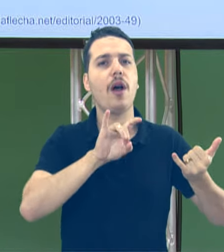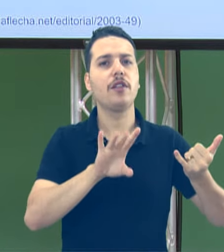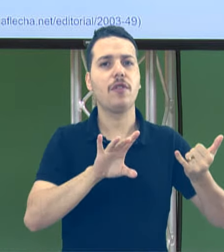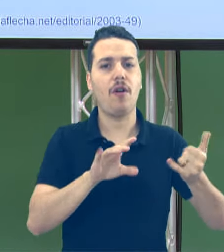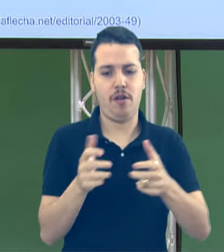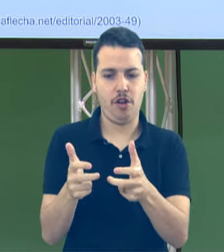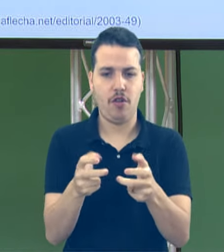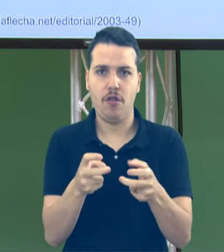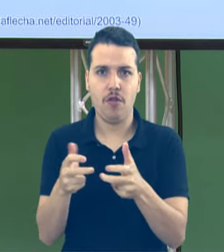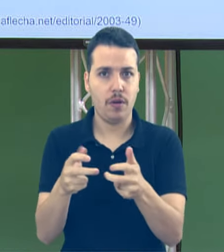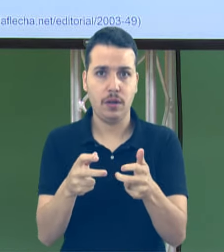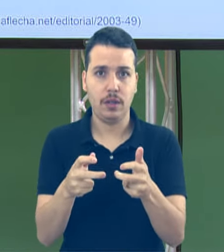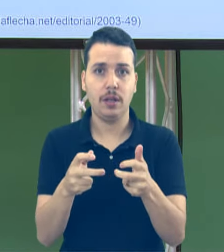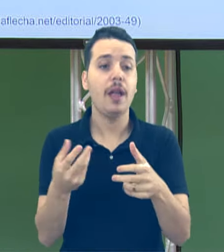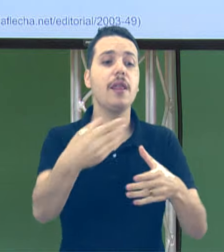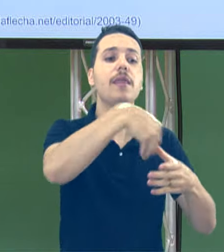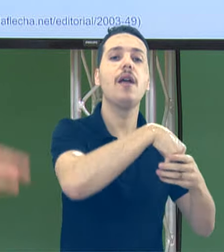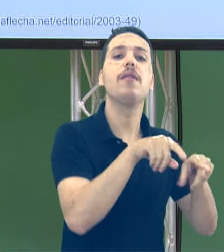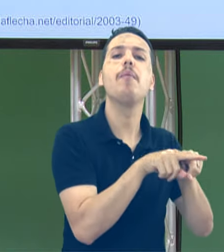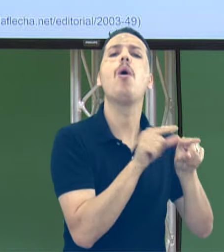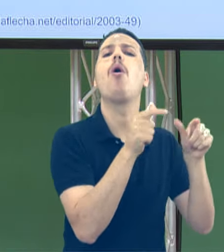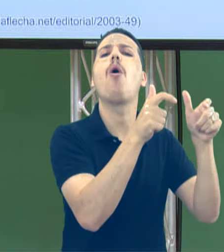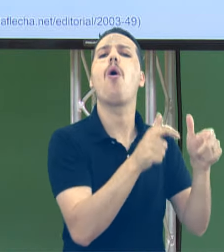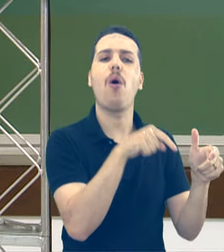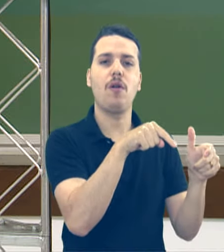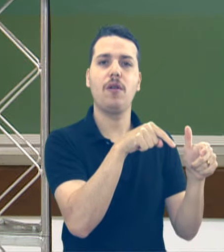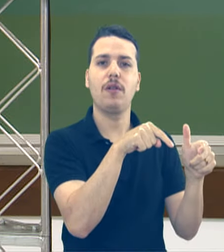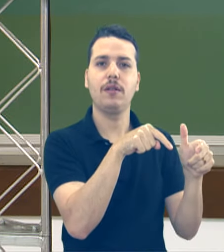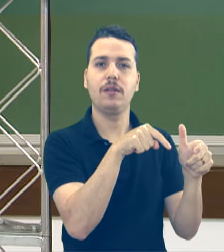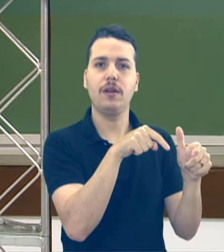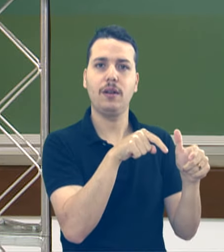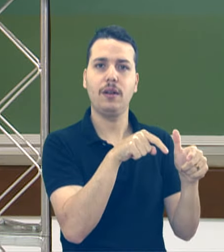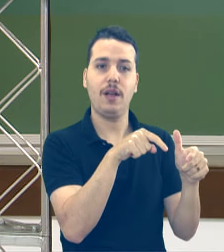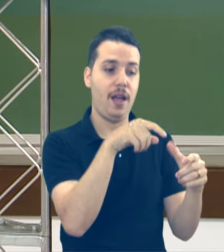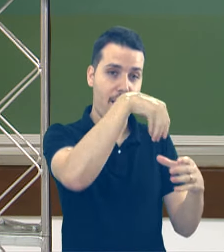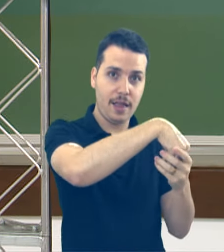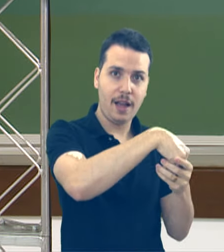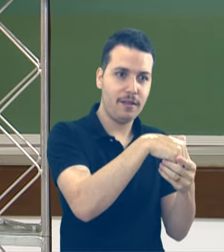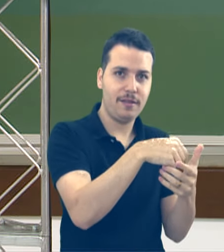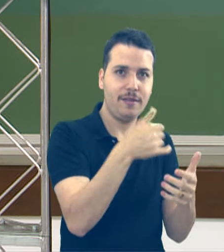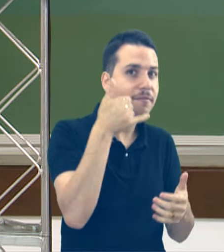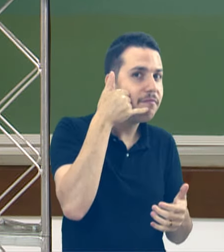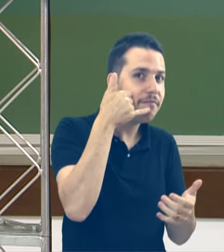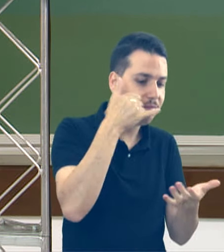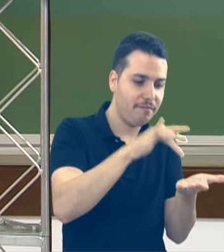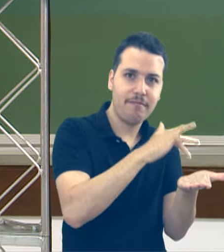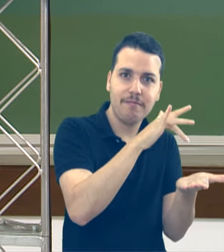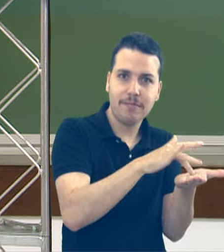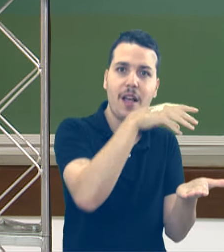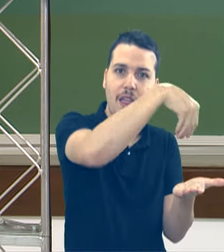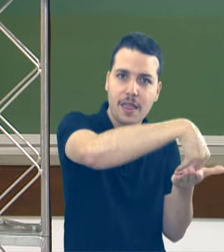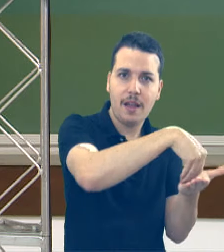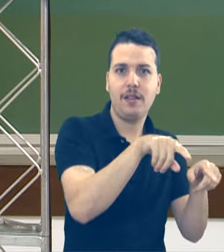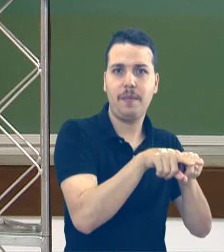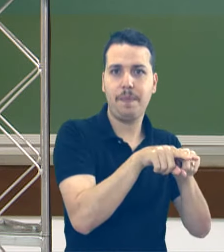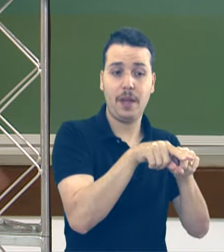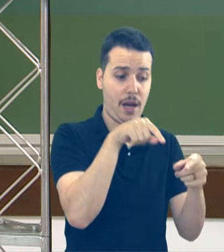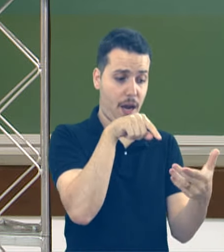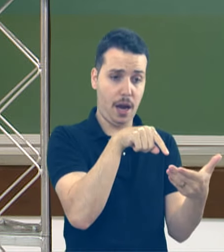console e eles estão onde? Dentro do nosso smartphone. E ali também as